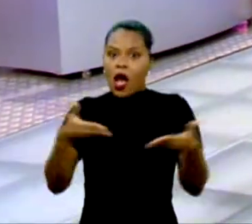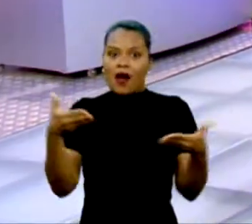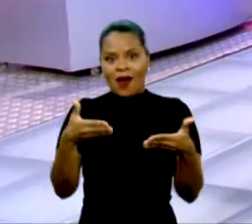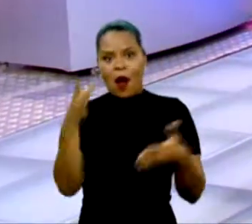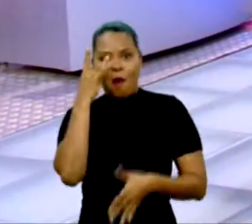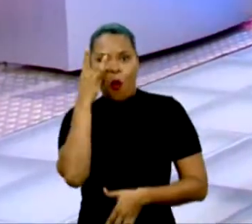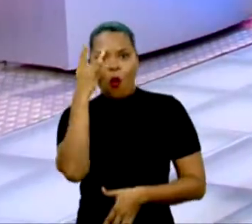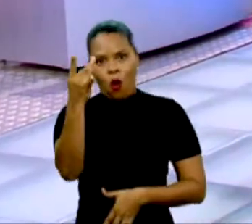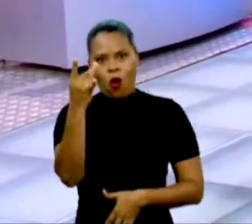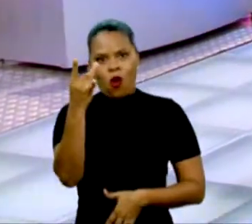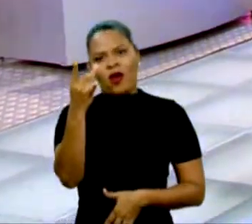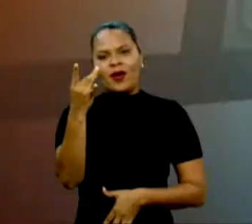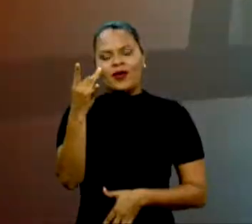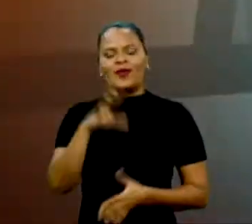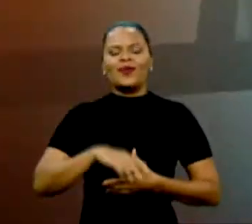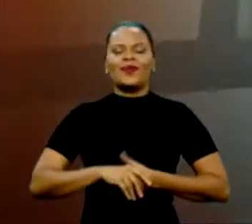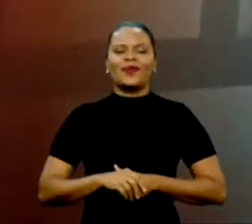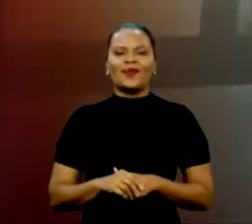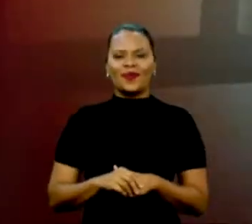retrô.